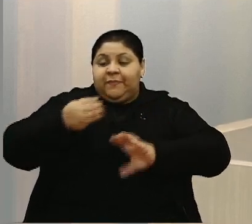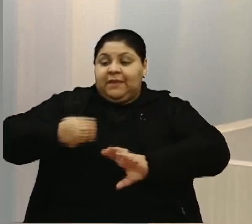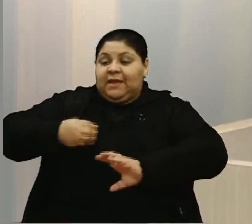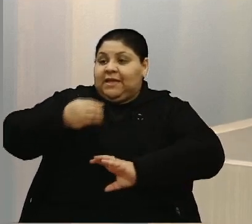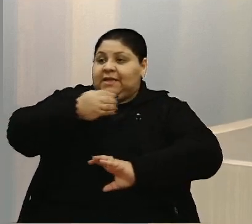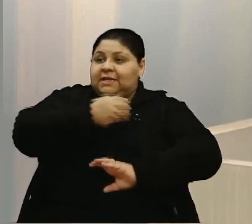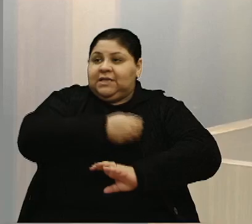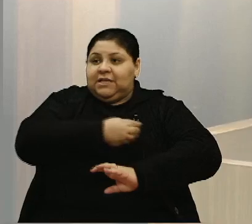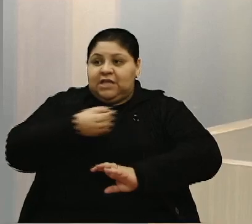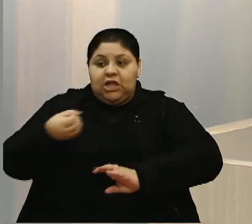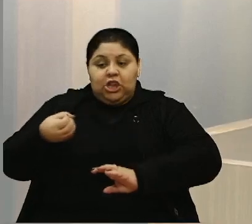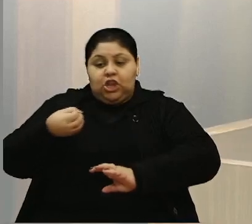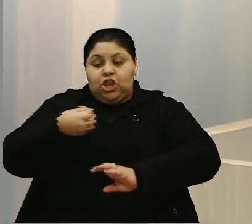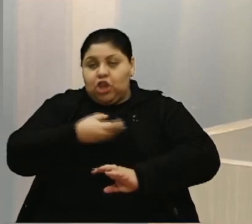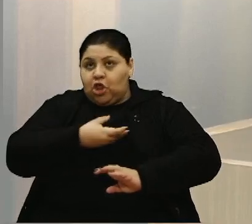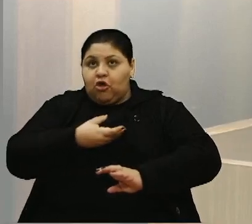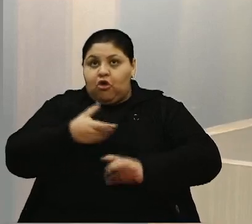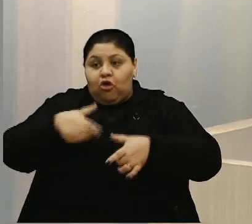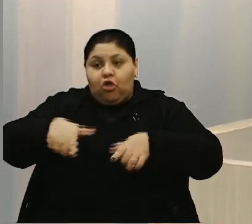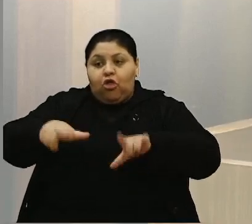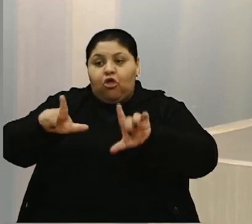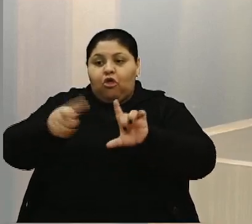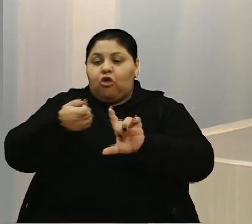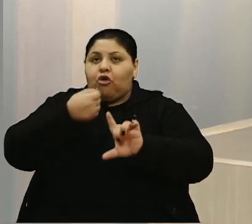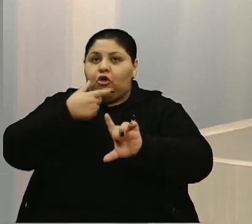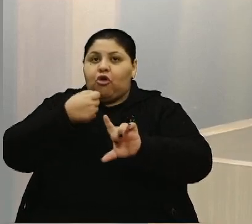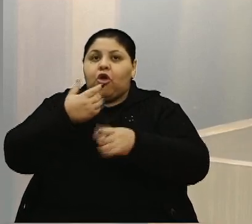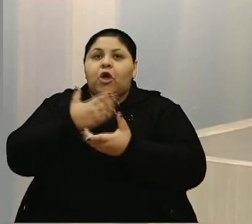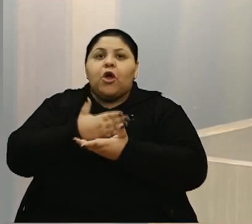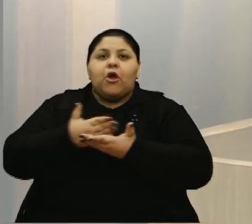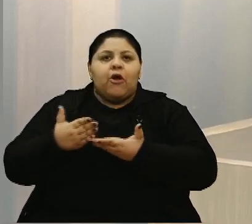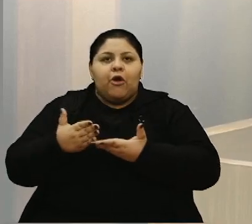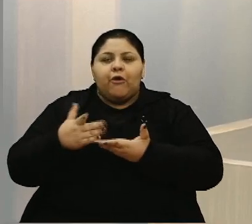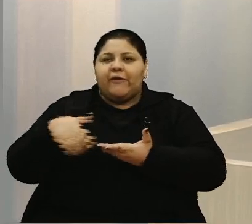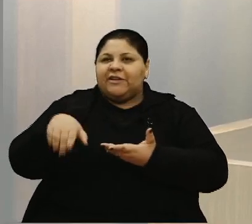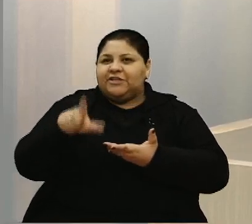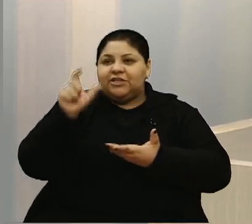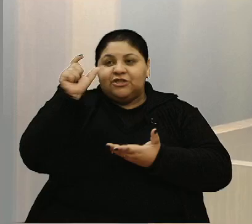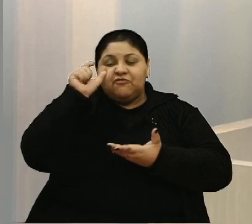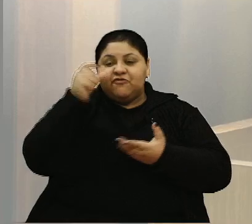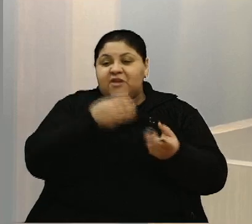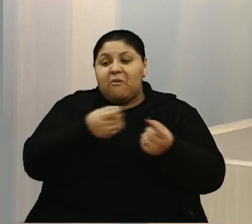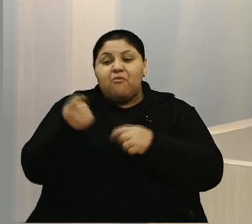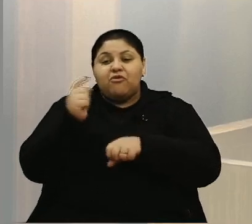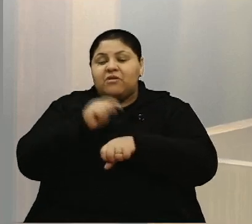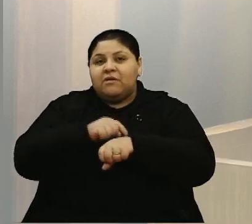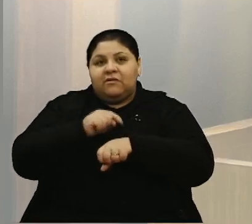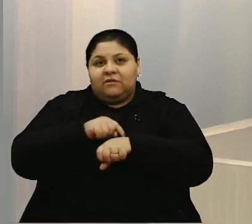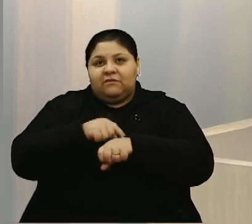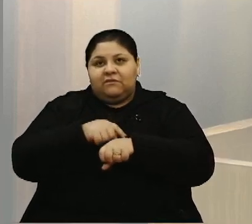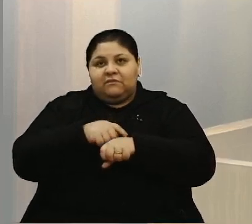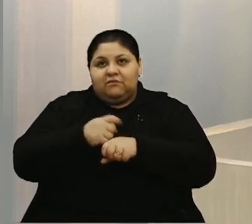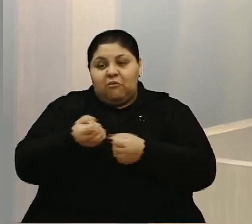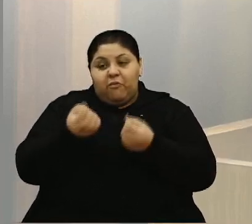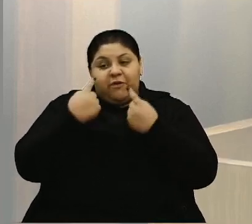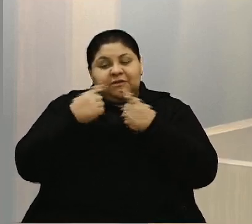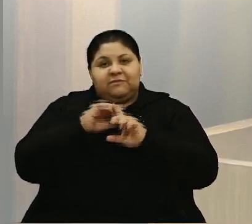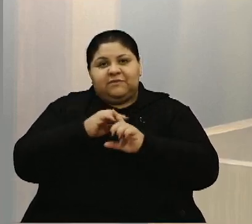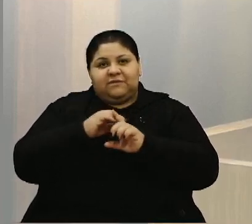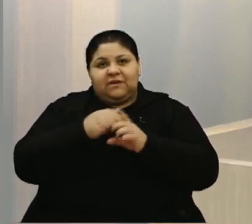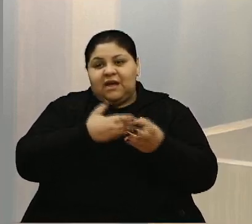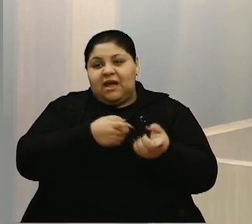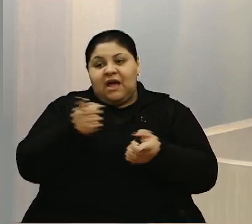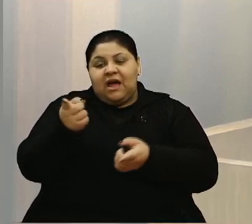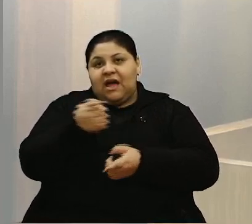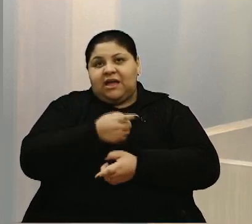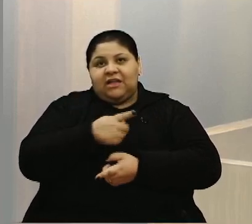renovou muitas receitas e começou a acontecer algo que a gente não via há muito tempo e que talvez não seja percebido por muitos, porque não